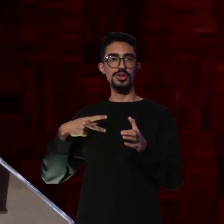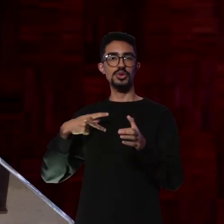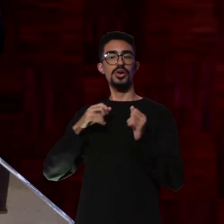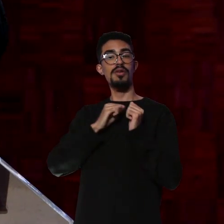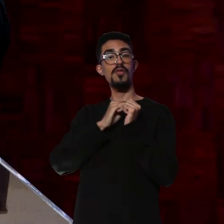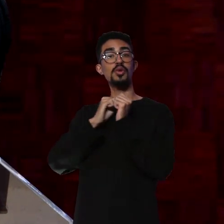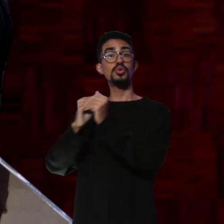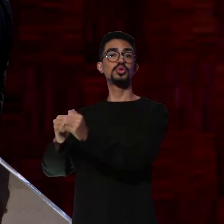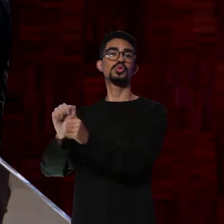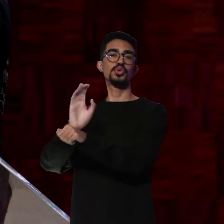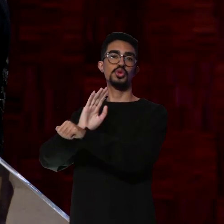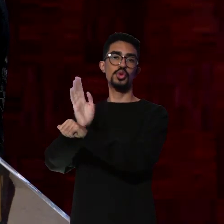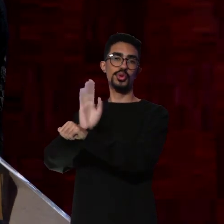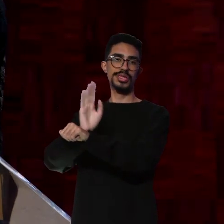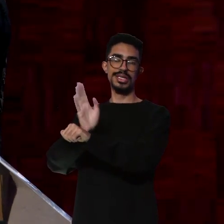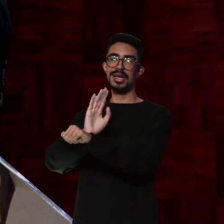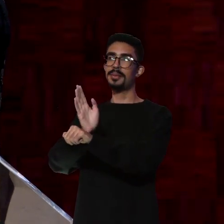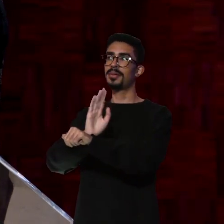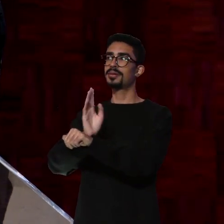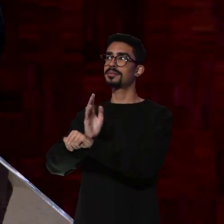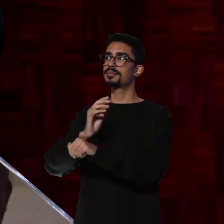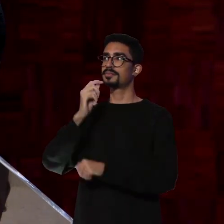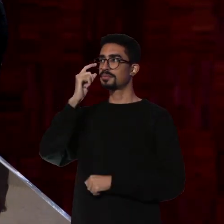irmãos esqueceram de ver o filme antes.